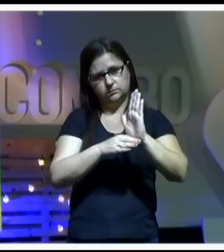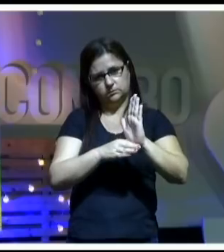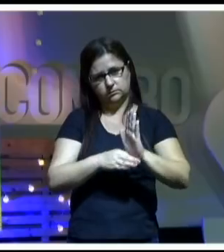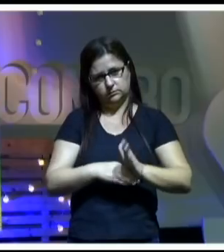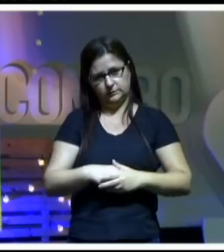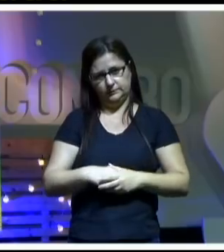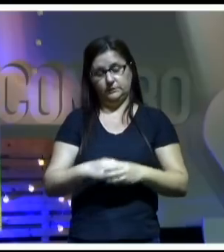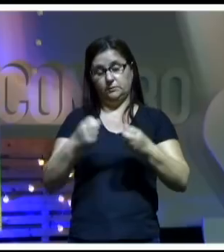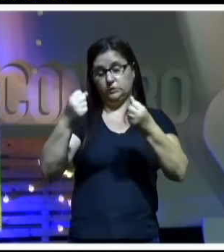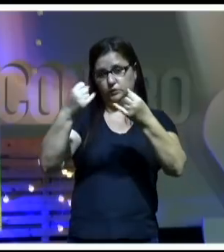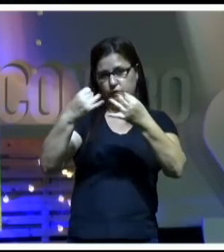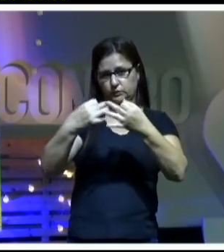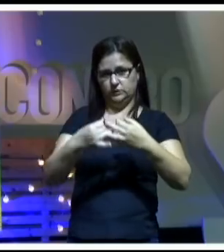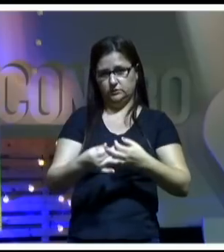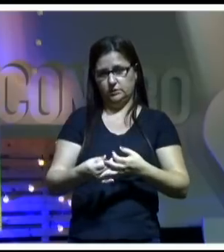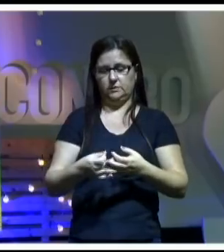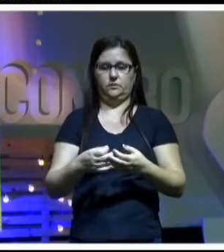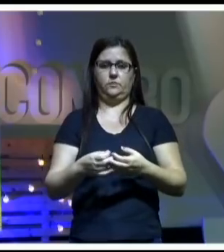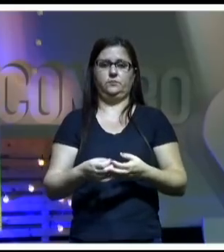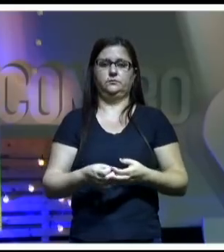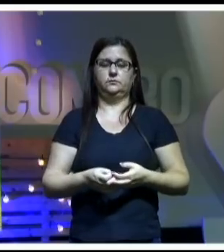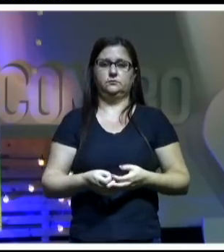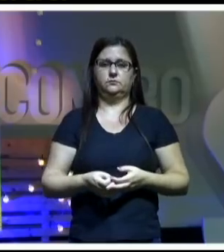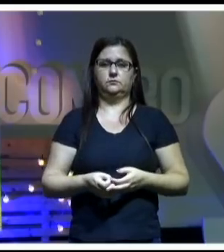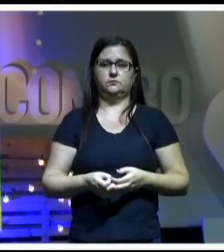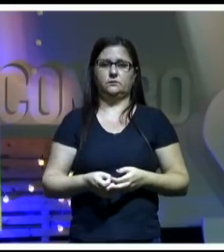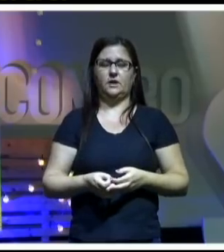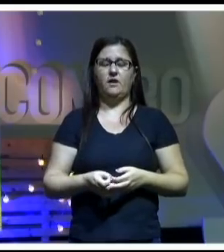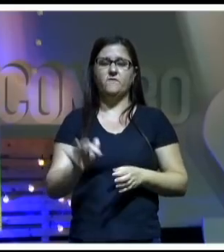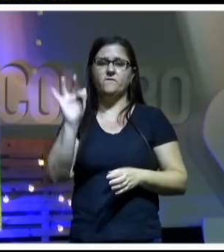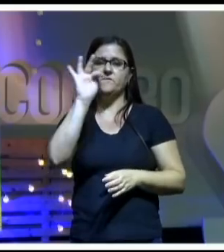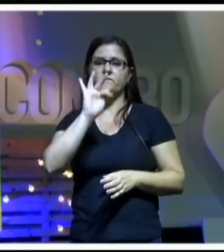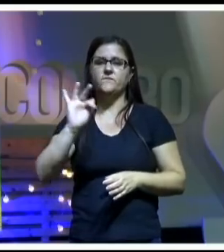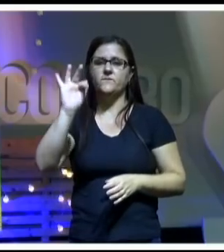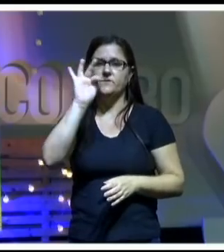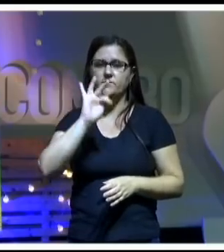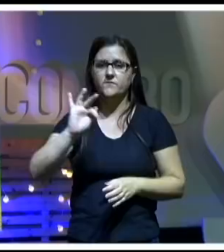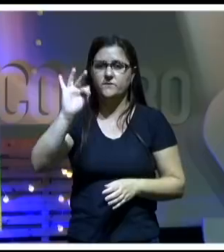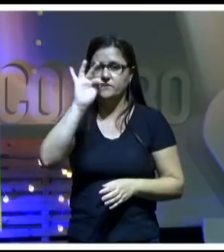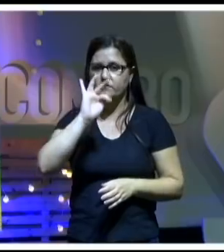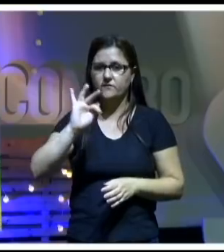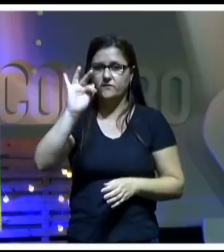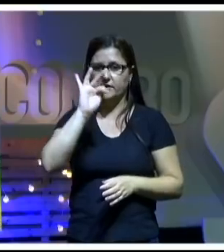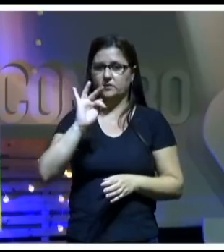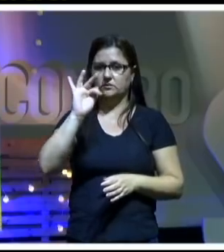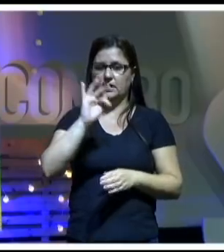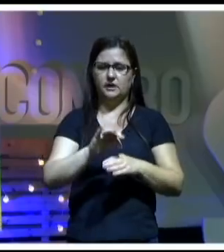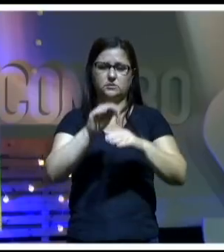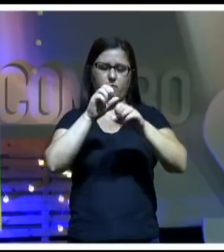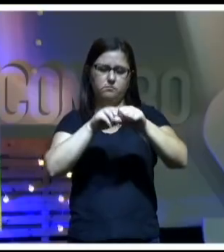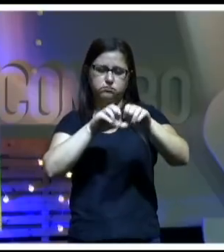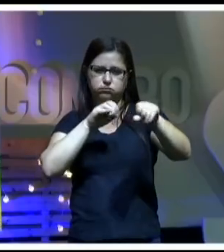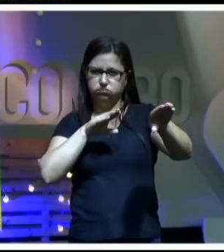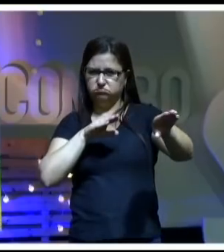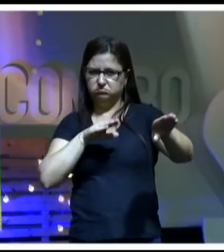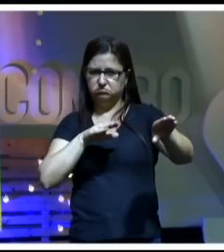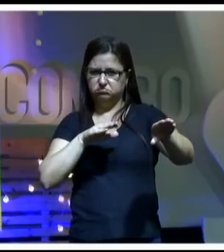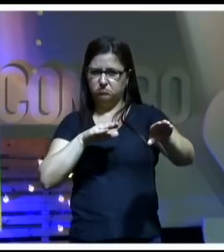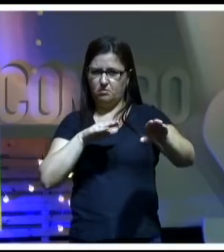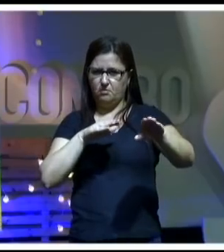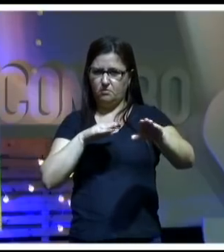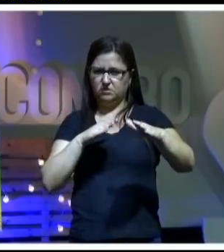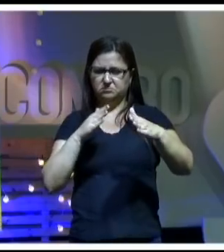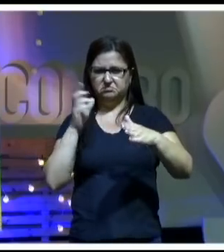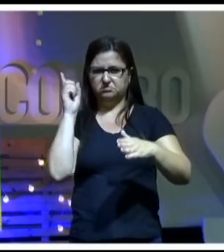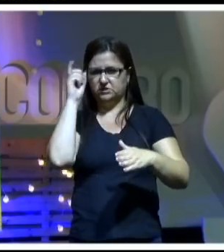relato do cristianismo hoje no ano passado programas de graduação online não são mais uma nova fronteira mas agora uma